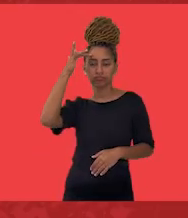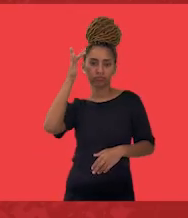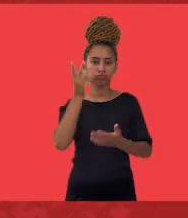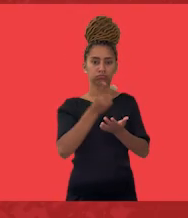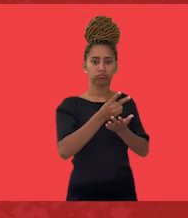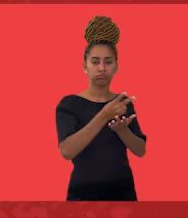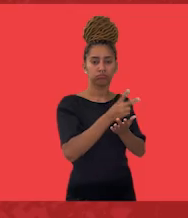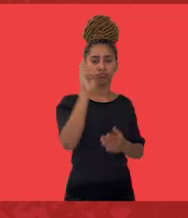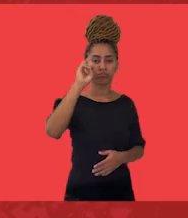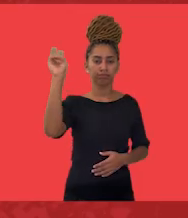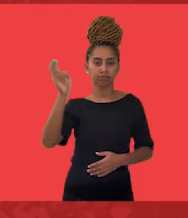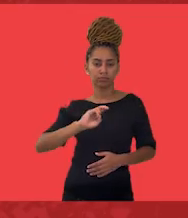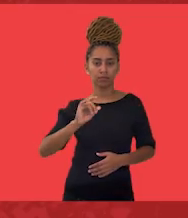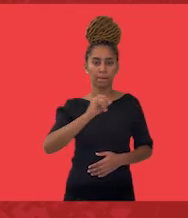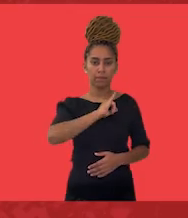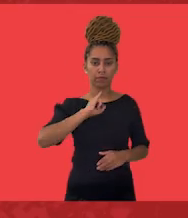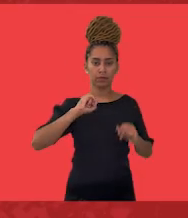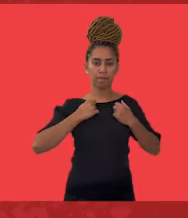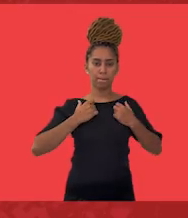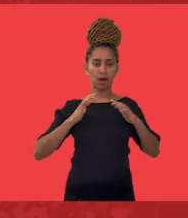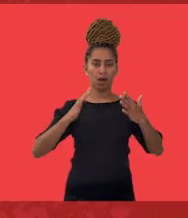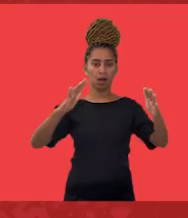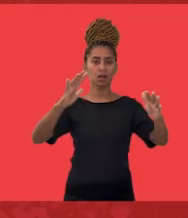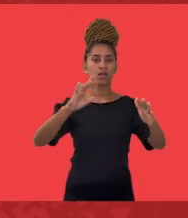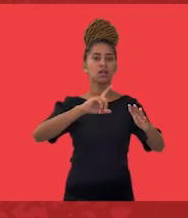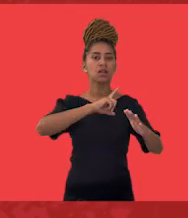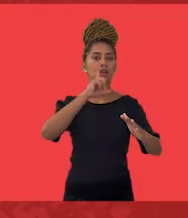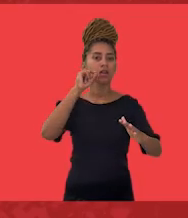o vento por sobre as ramagens.